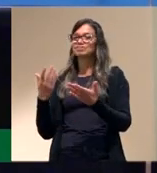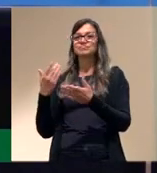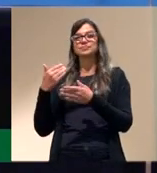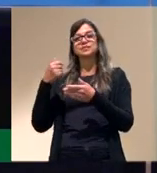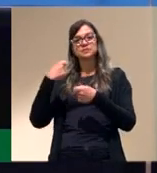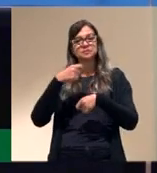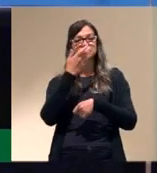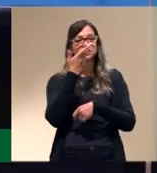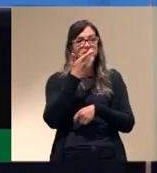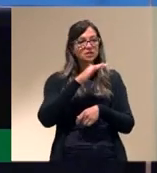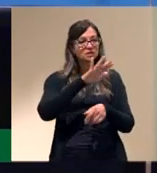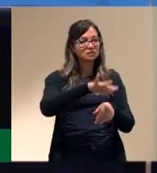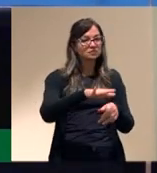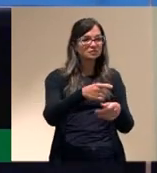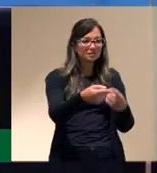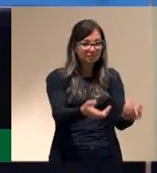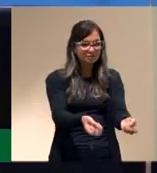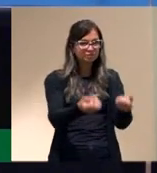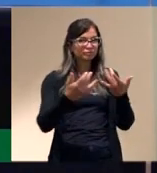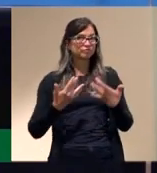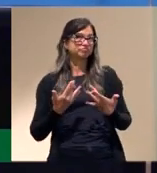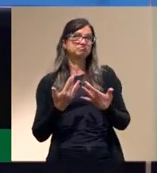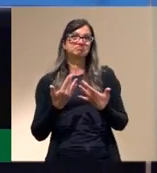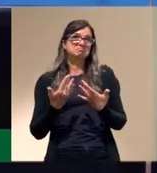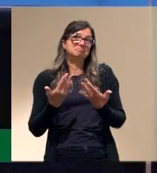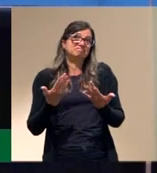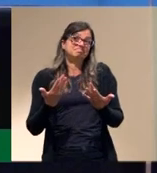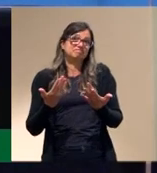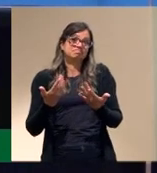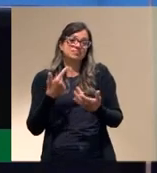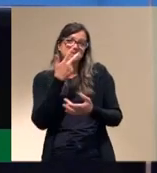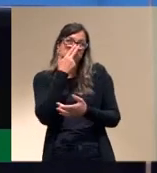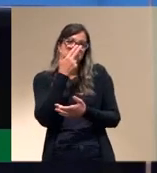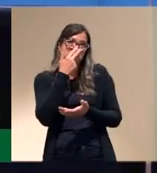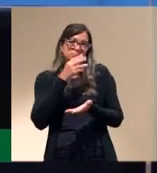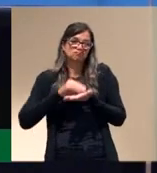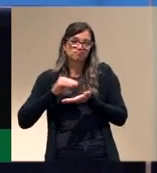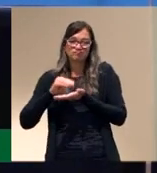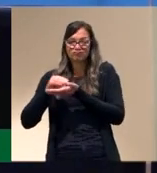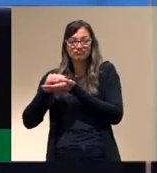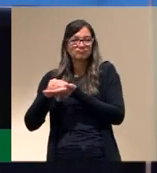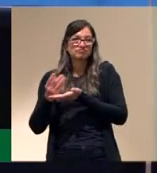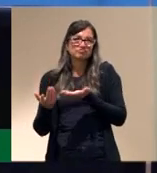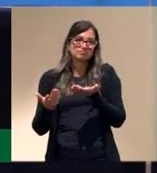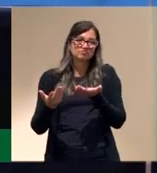da criança e que isso também gerou um vazio, porque então era só